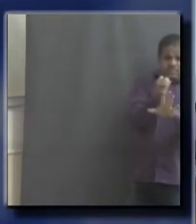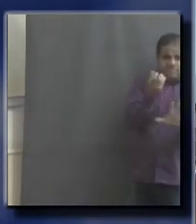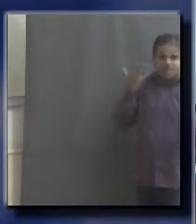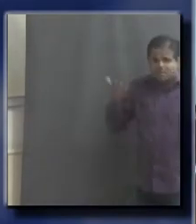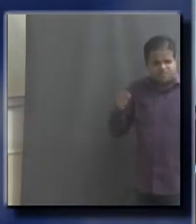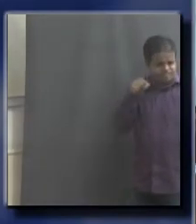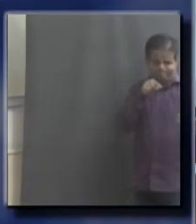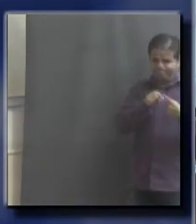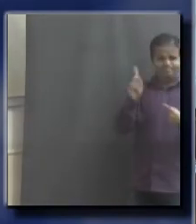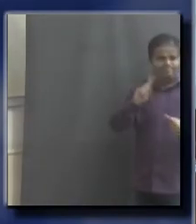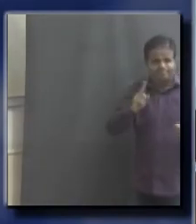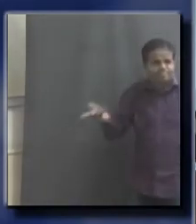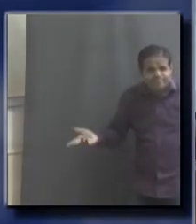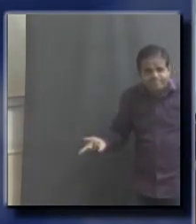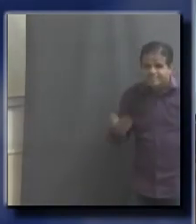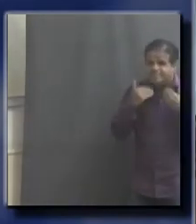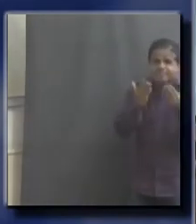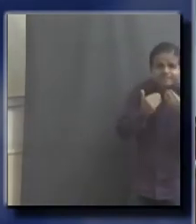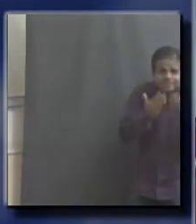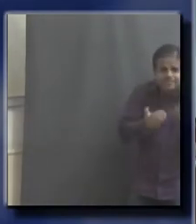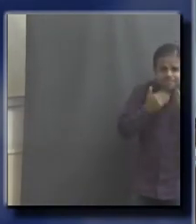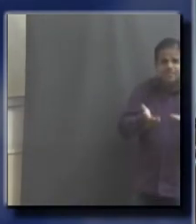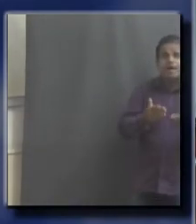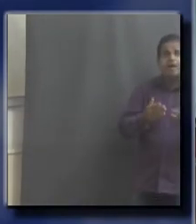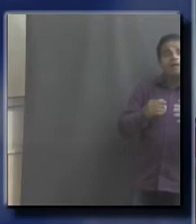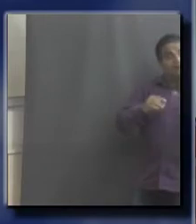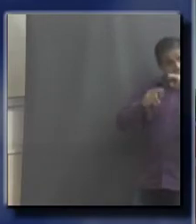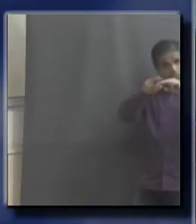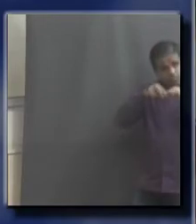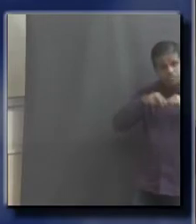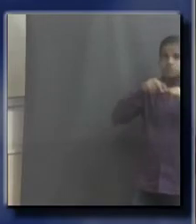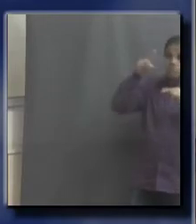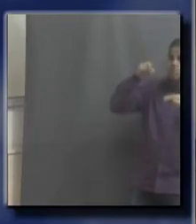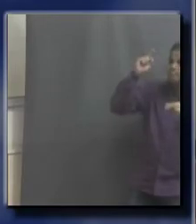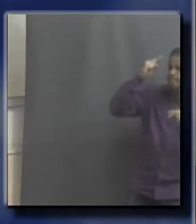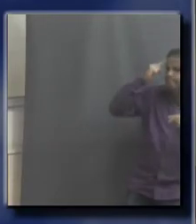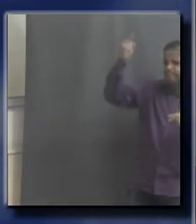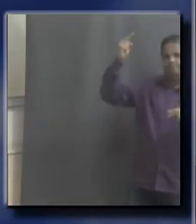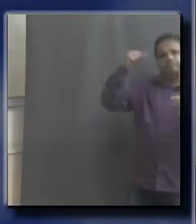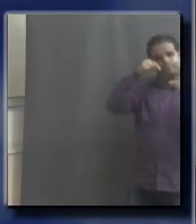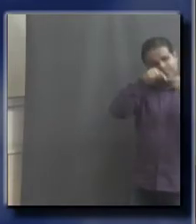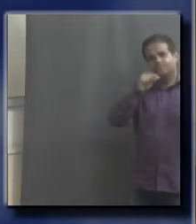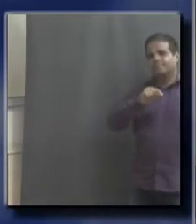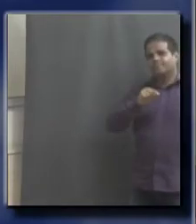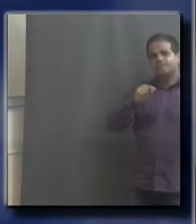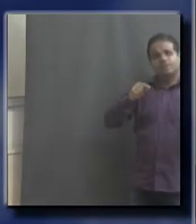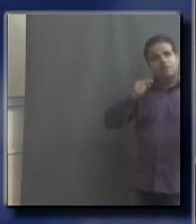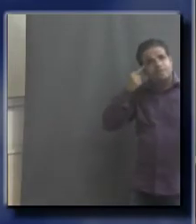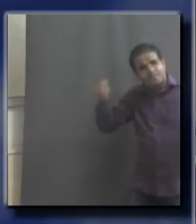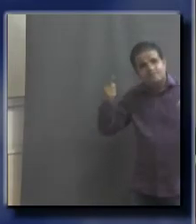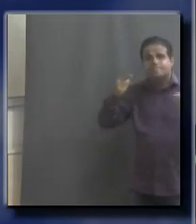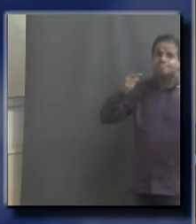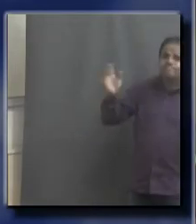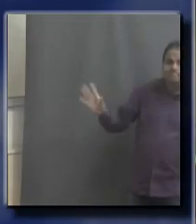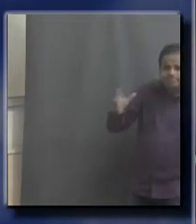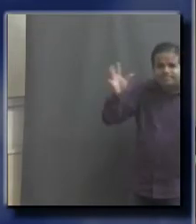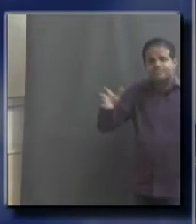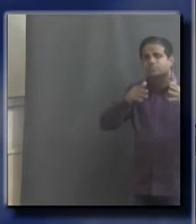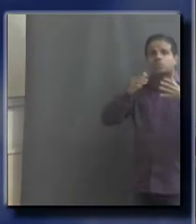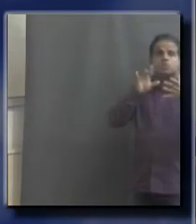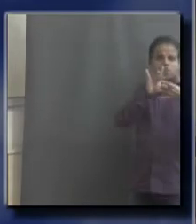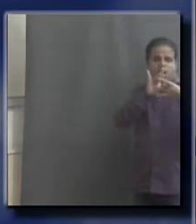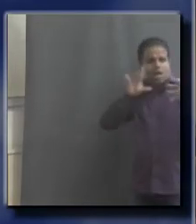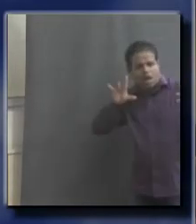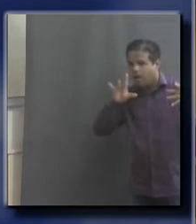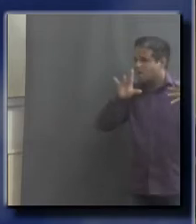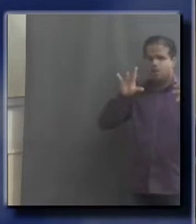eu diria que este é o motivador inicial externo, e que este motivador externo ele não se